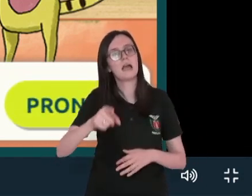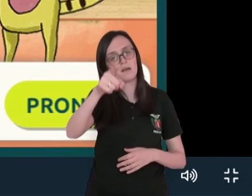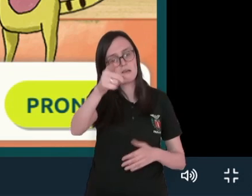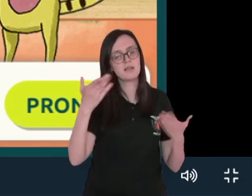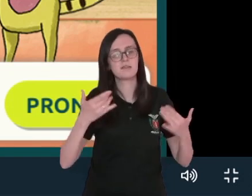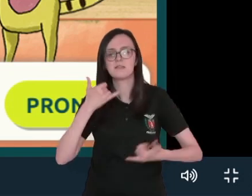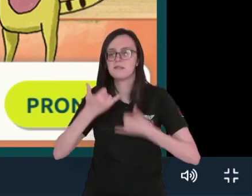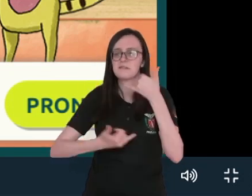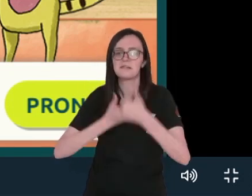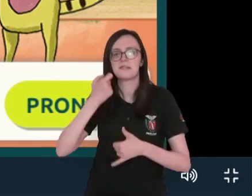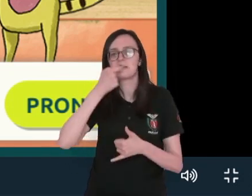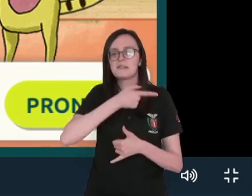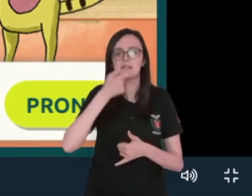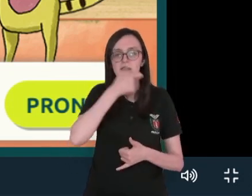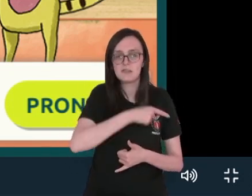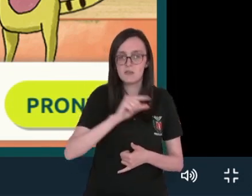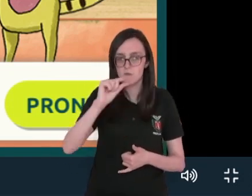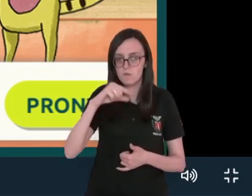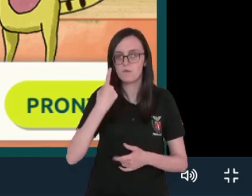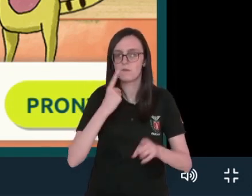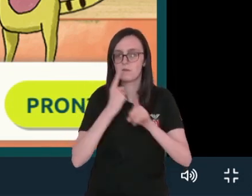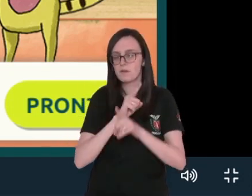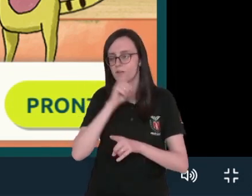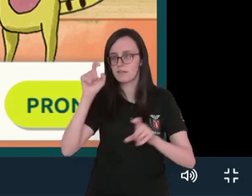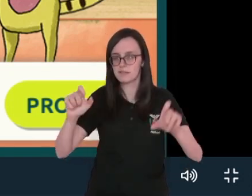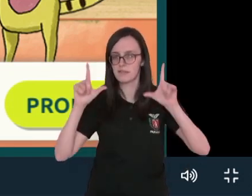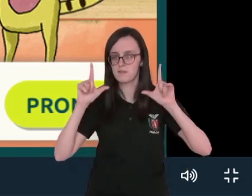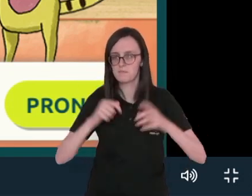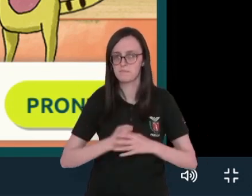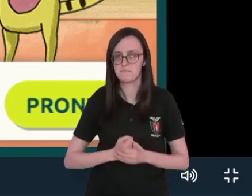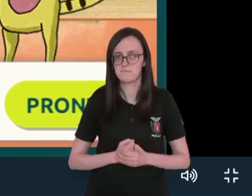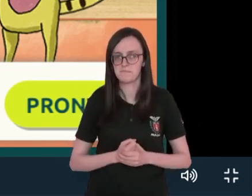se divertindo um pouquinho, tá? E a gente se vê lá na telinha.